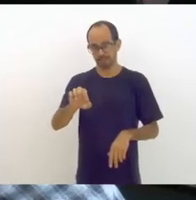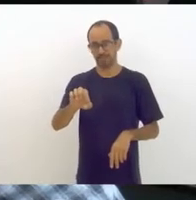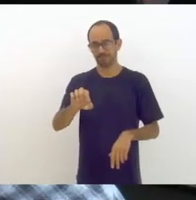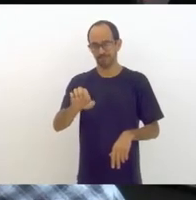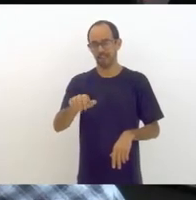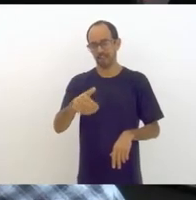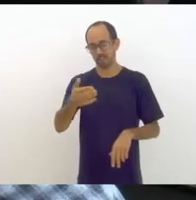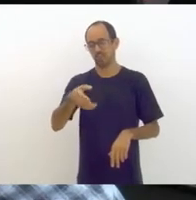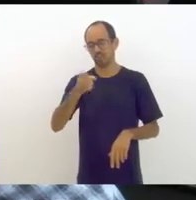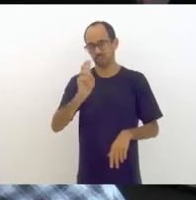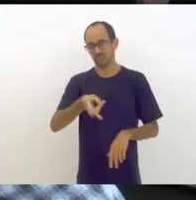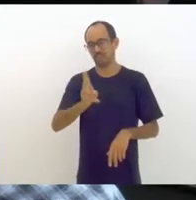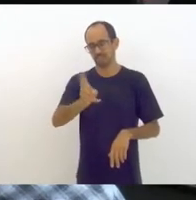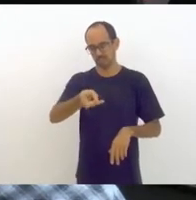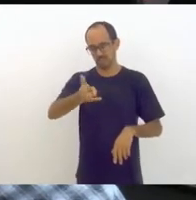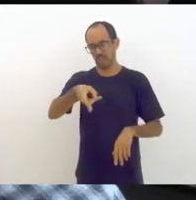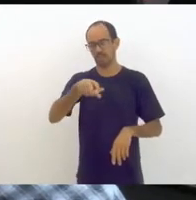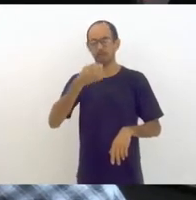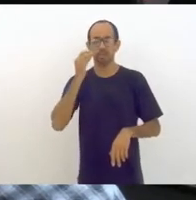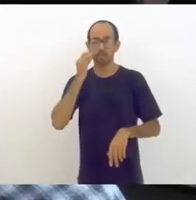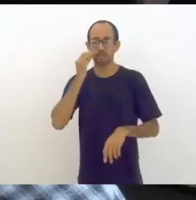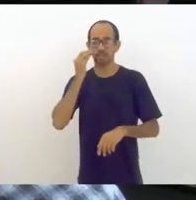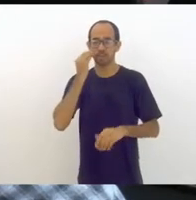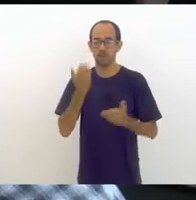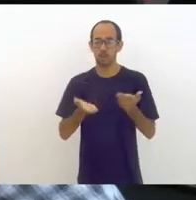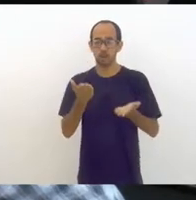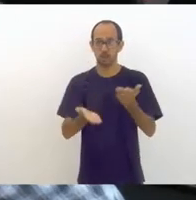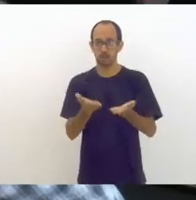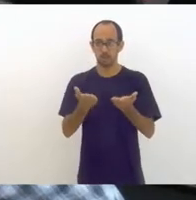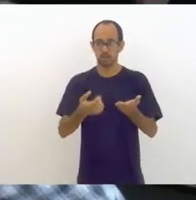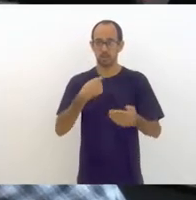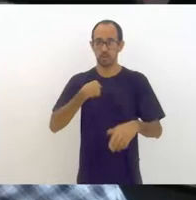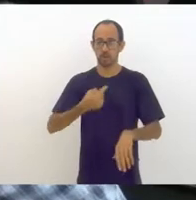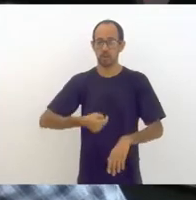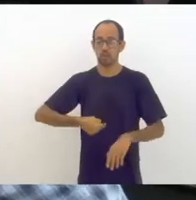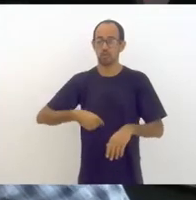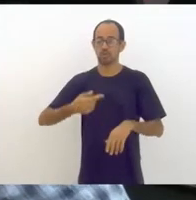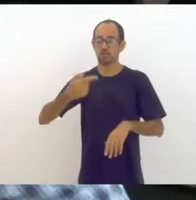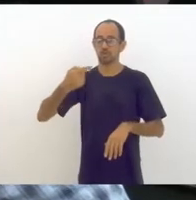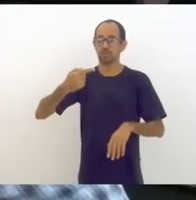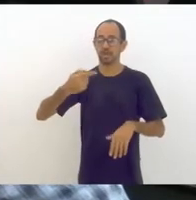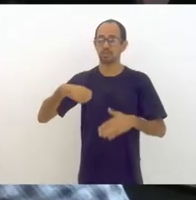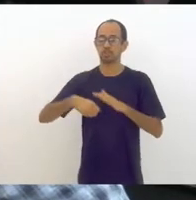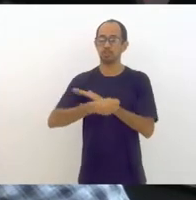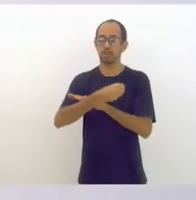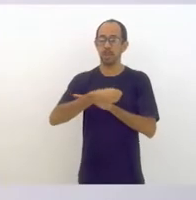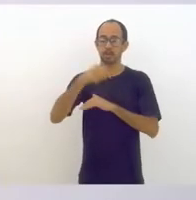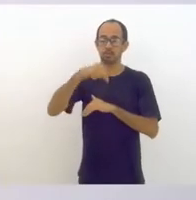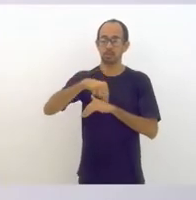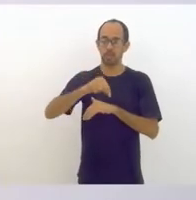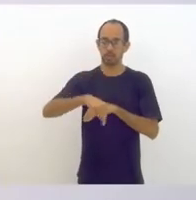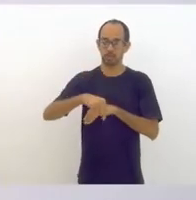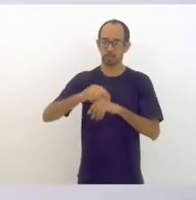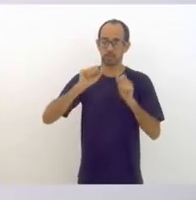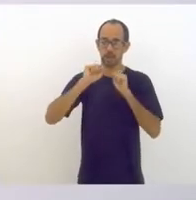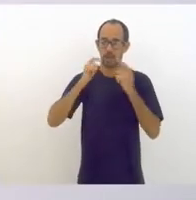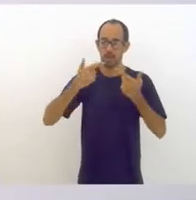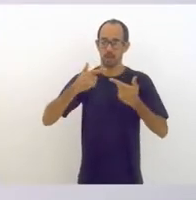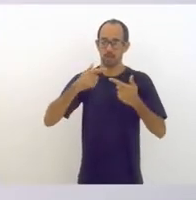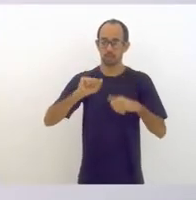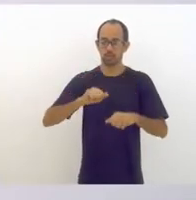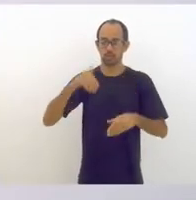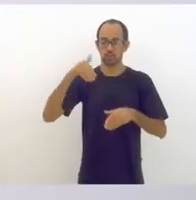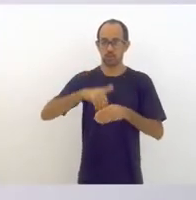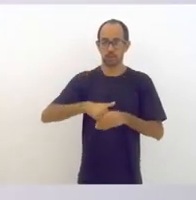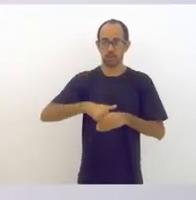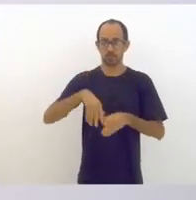sempre o equilíbrio. Foi isso que eu fiz em... Estou nessa casa aqui há 7 mandatos consecutivos, eleito pela população, e ao